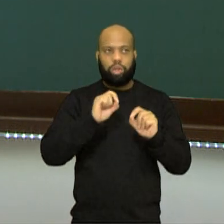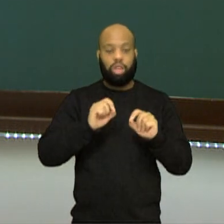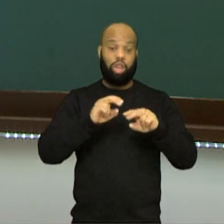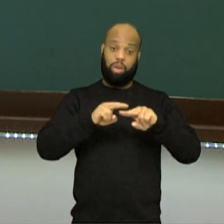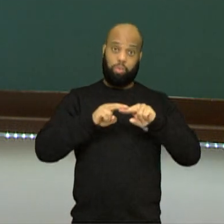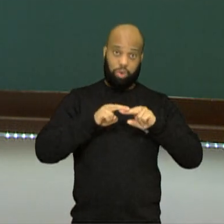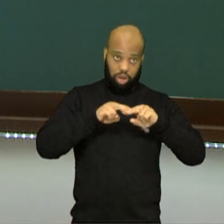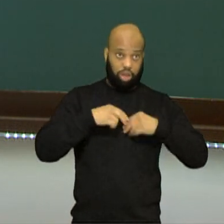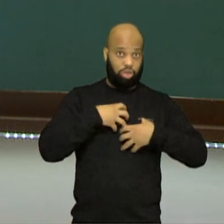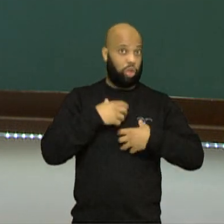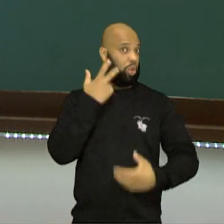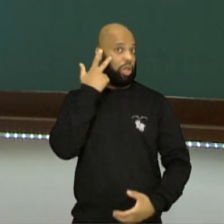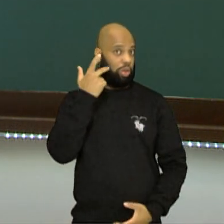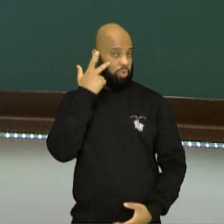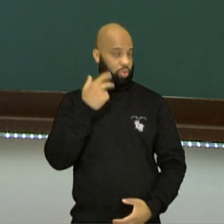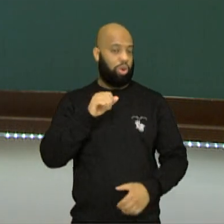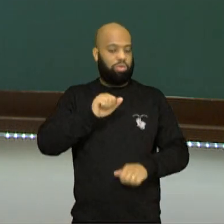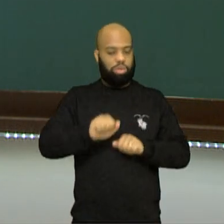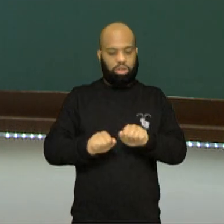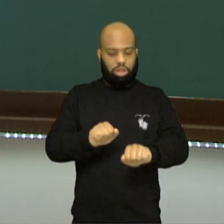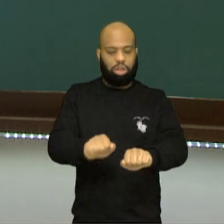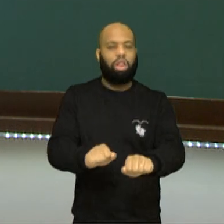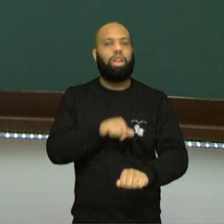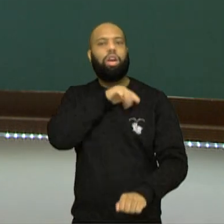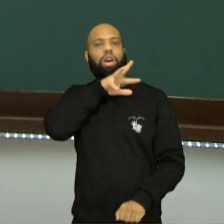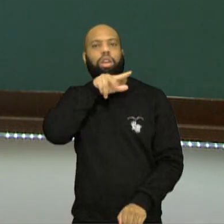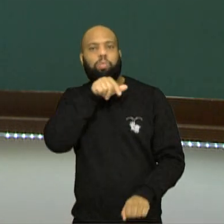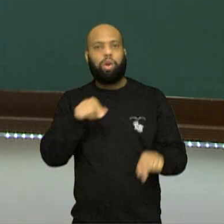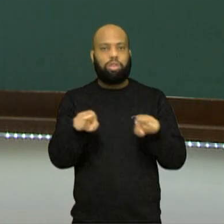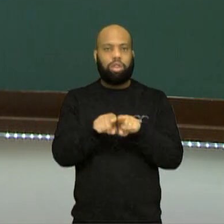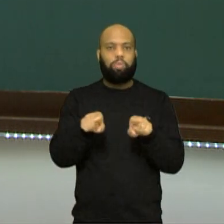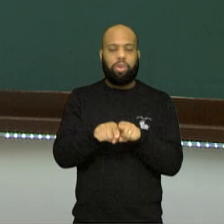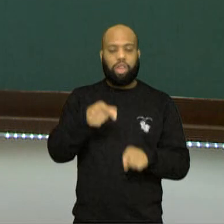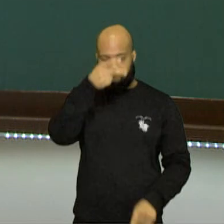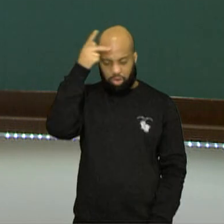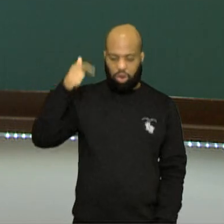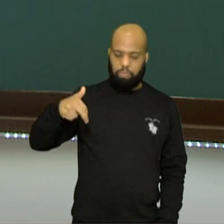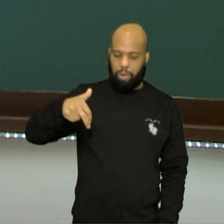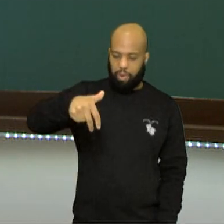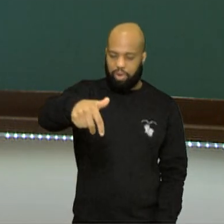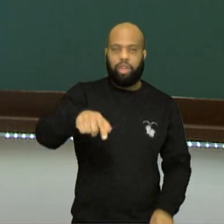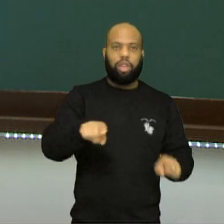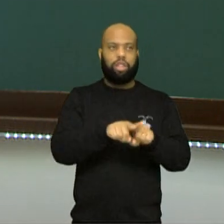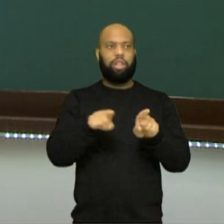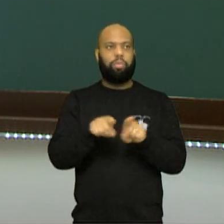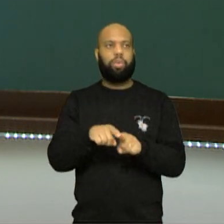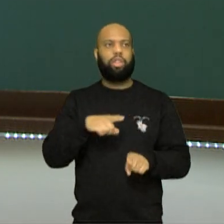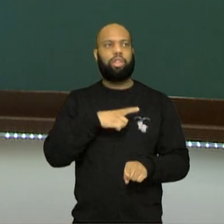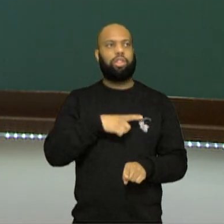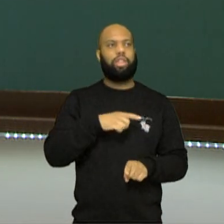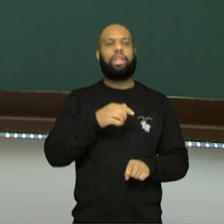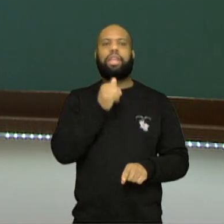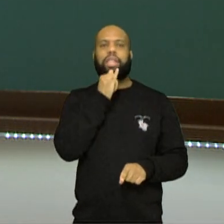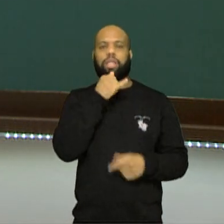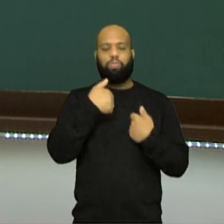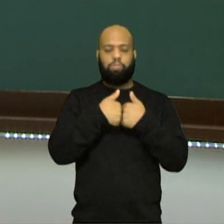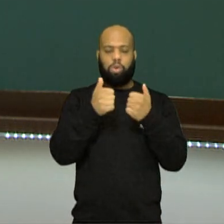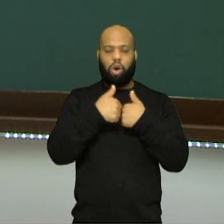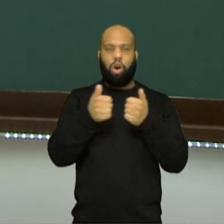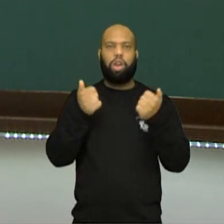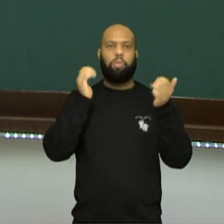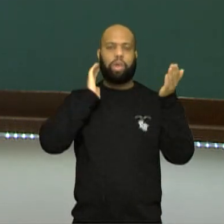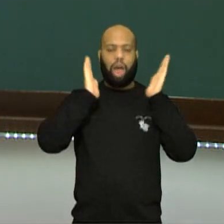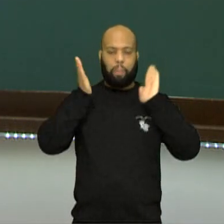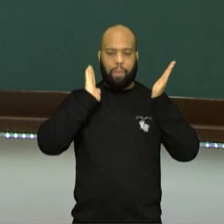graças a animais, a criação de animais, ao tráfico de pessoas ou de ônibus, de